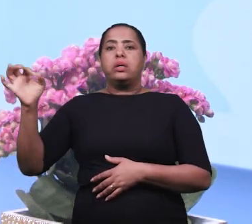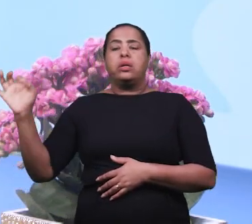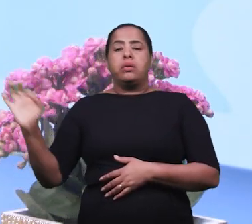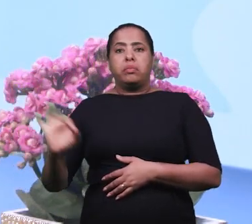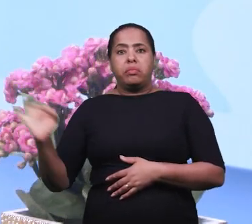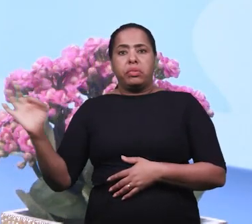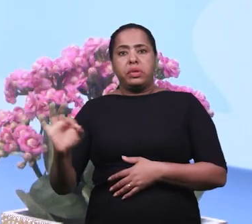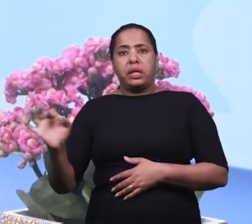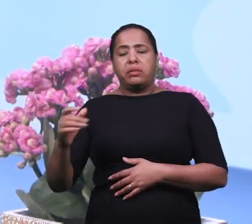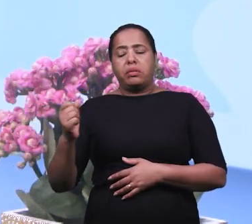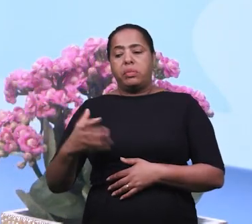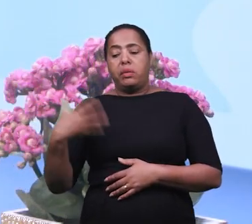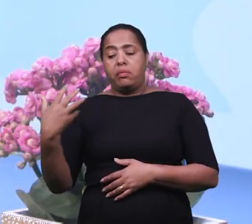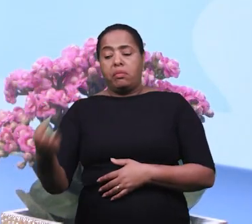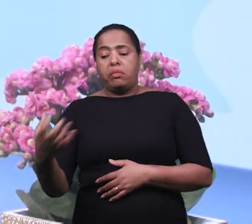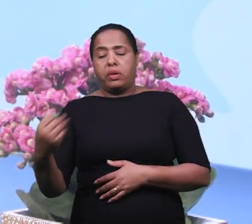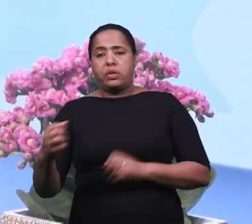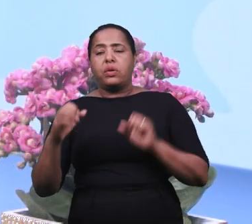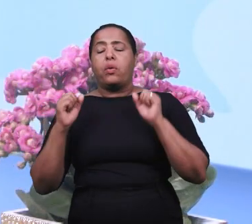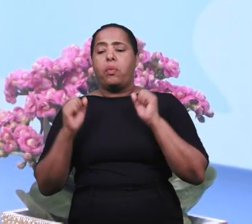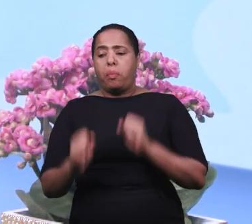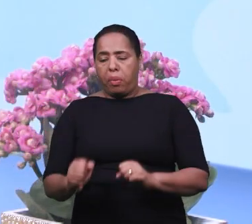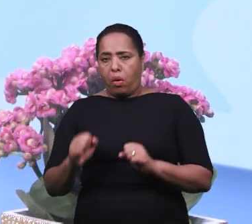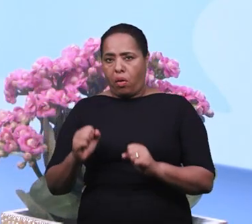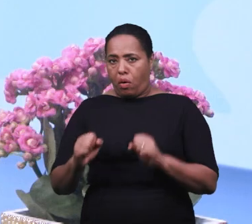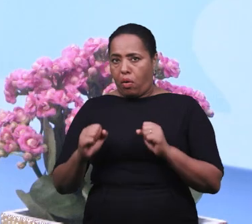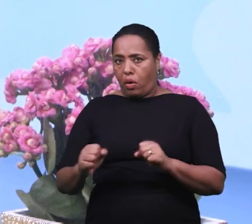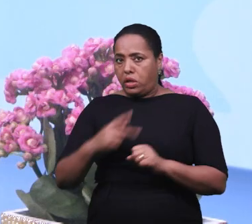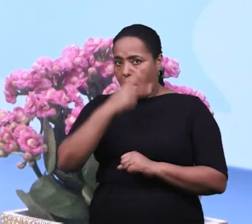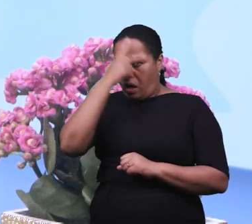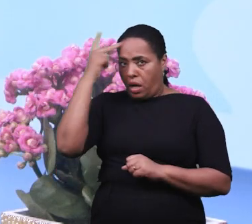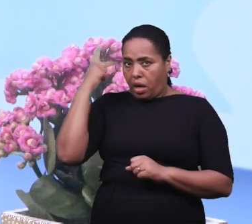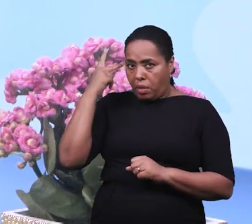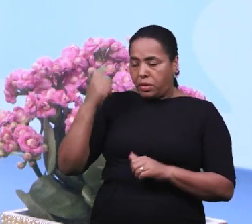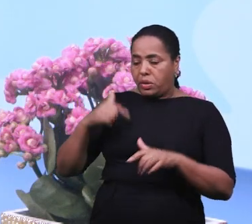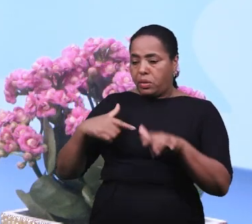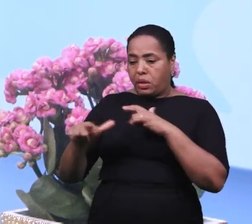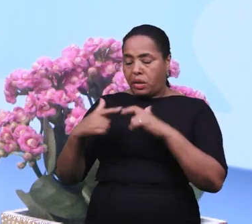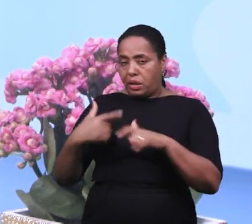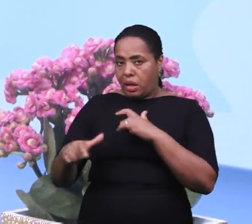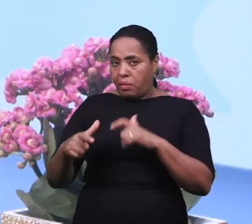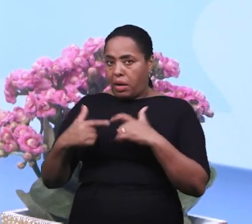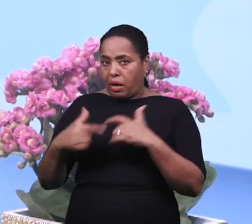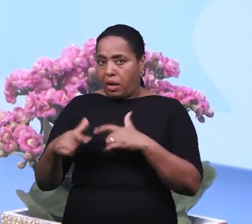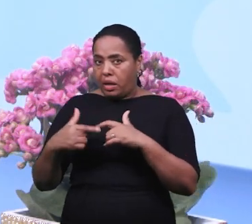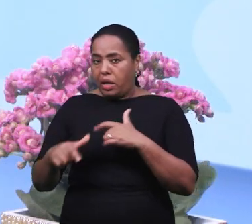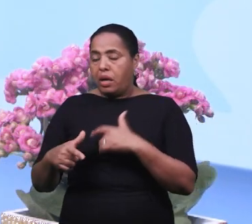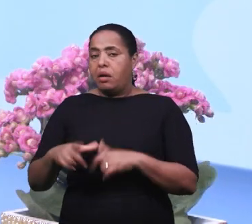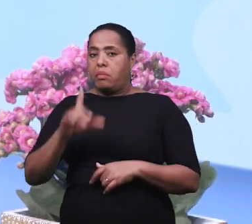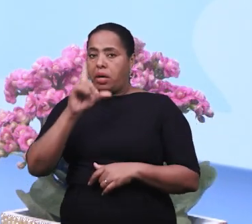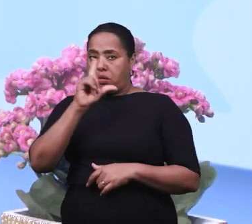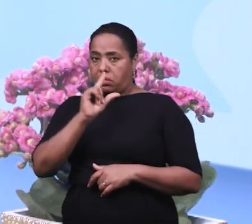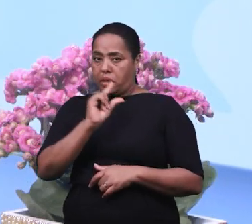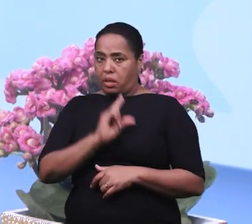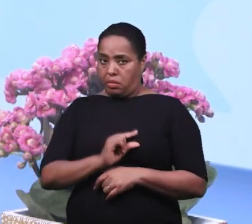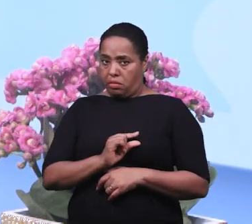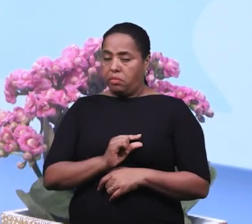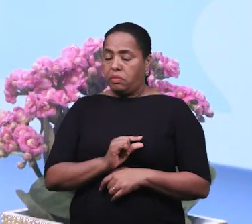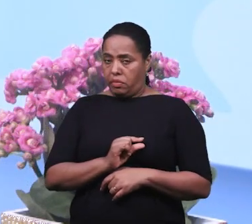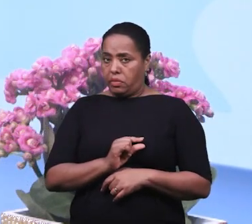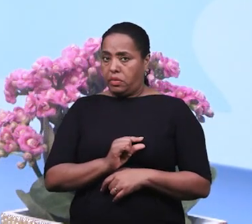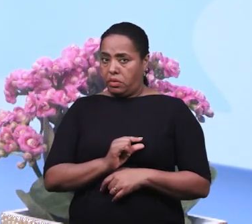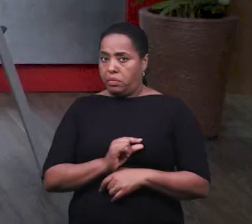pode, mesmo recebendo benefício, pode contribuir como facultativo, não vai cessar o benefício dela, porque se ela contribuir de outra forma vai cessar, é como se ela estivesse